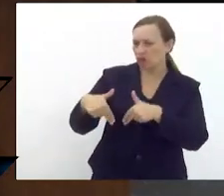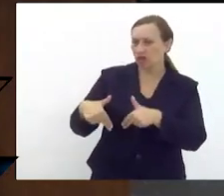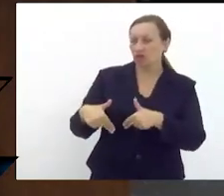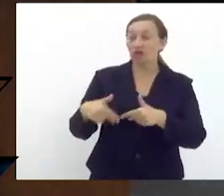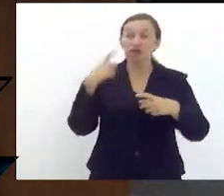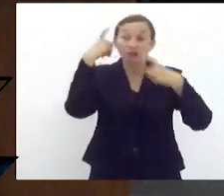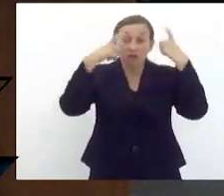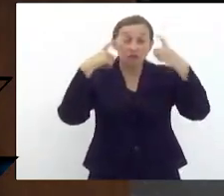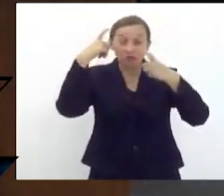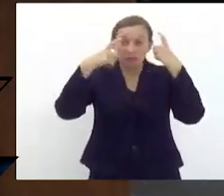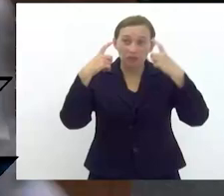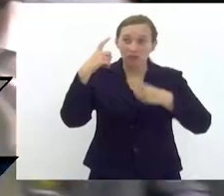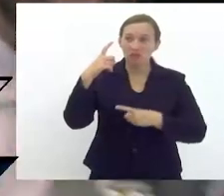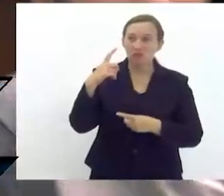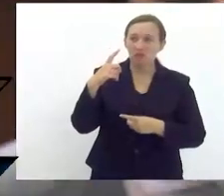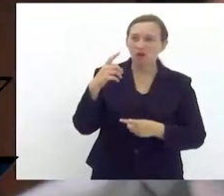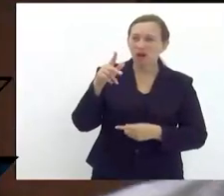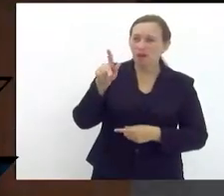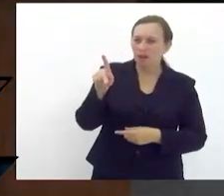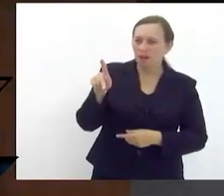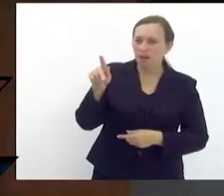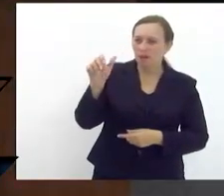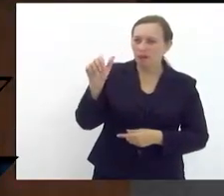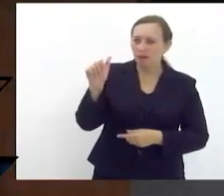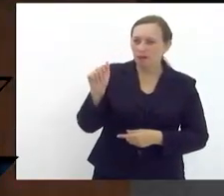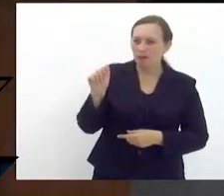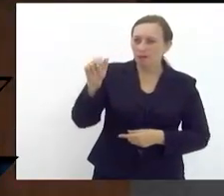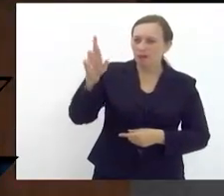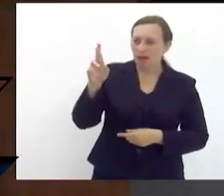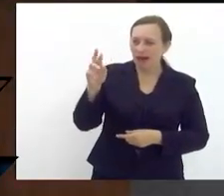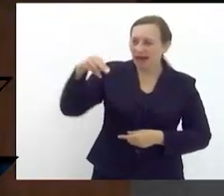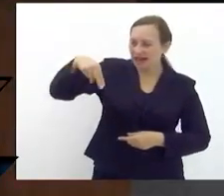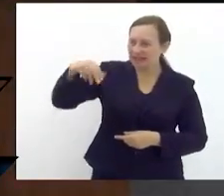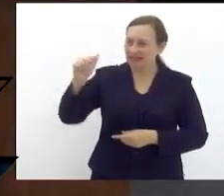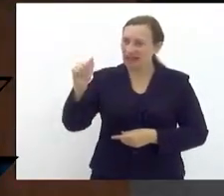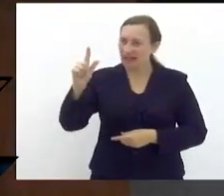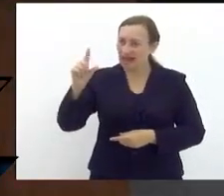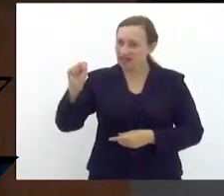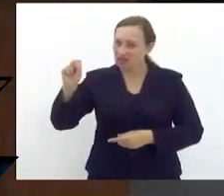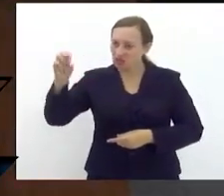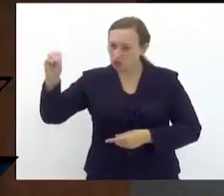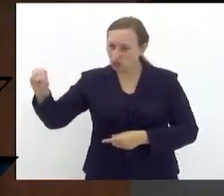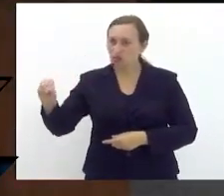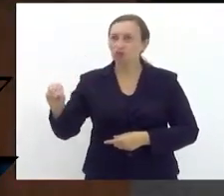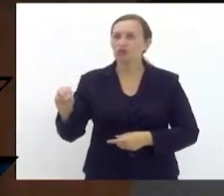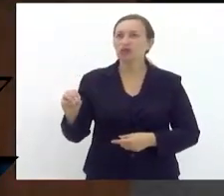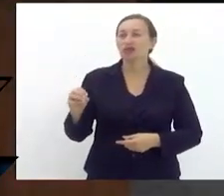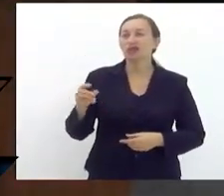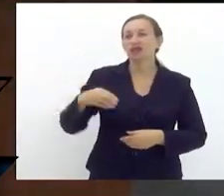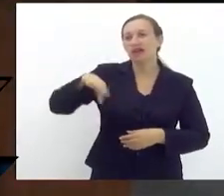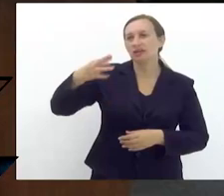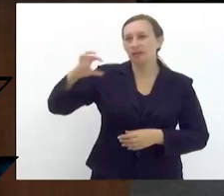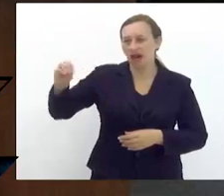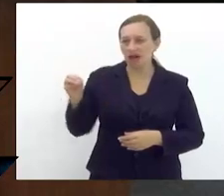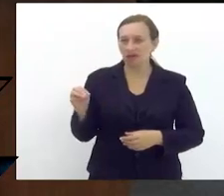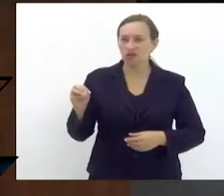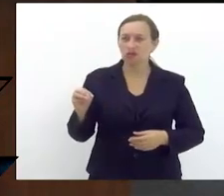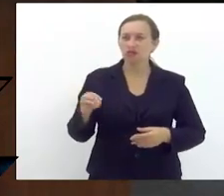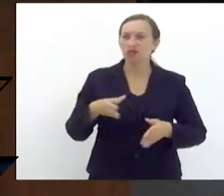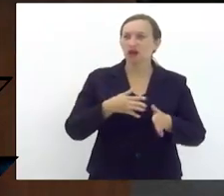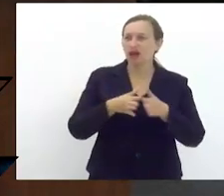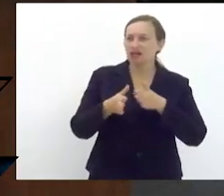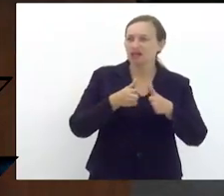do parnaso que em março estavas vésperas da entrega do seu acesso para